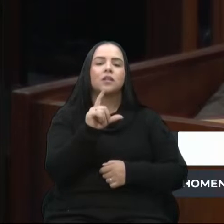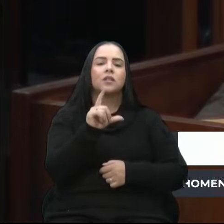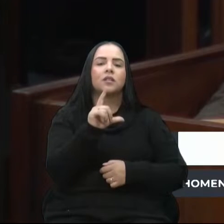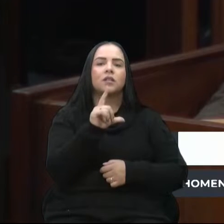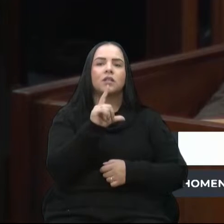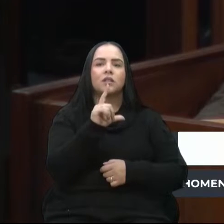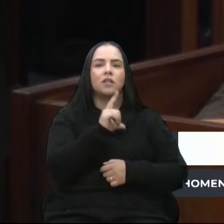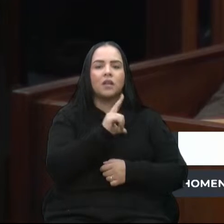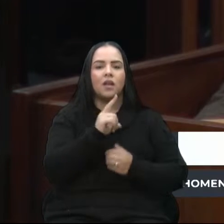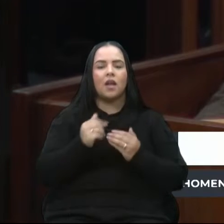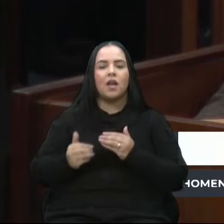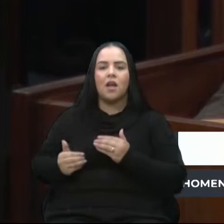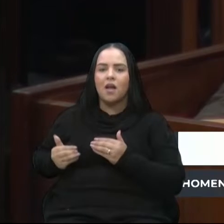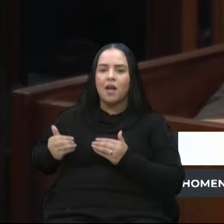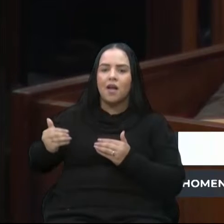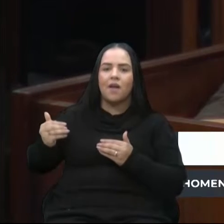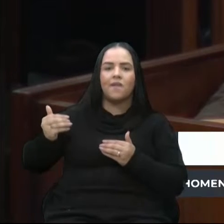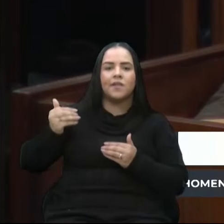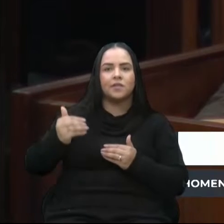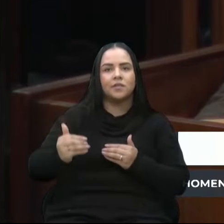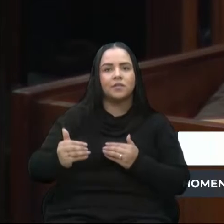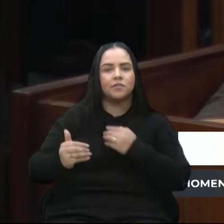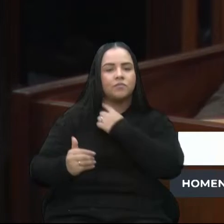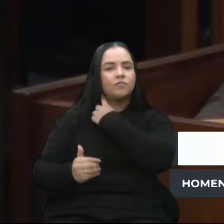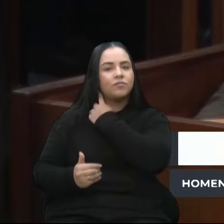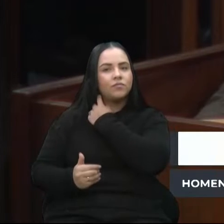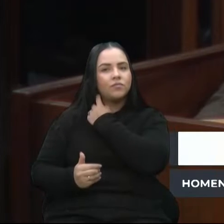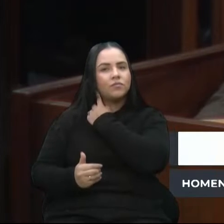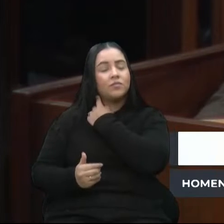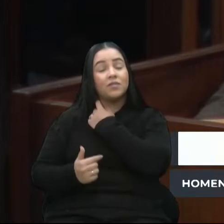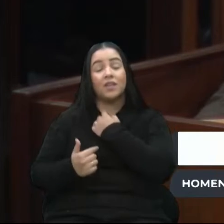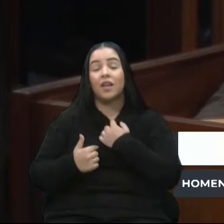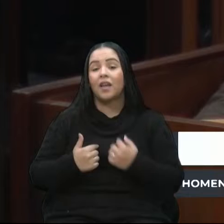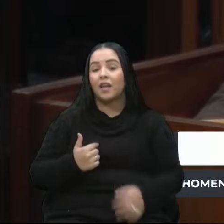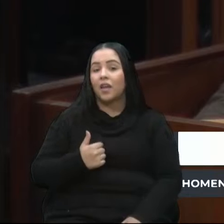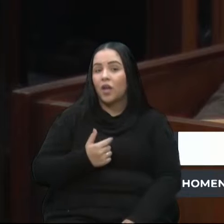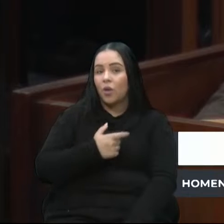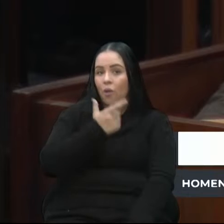para avançar nisto. Eu diria que são